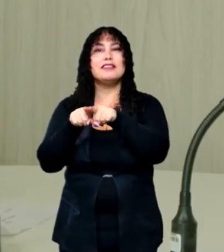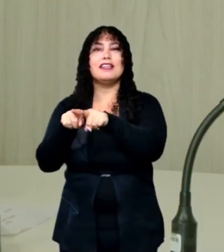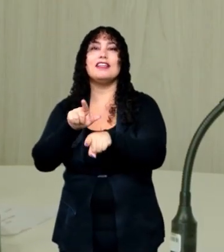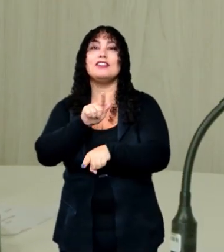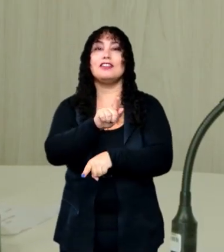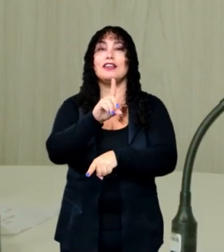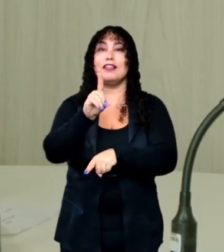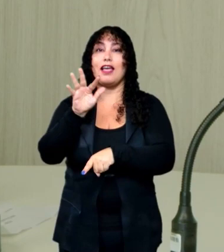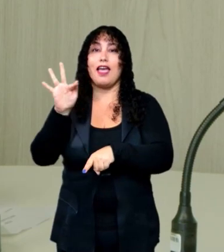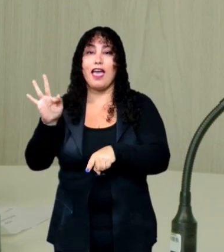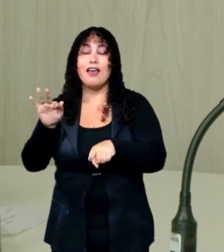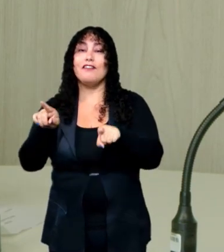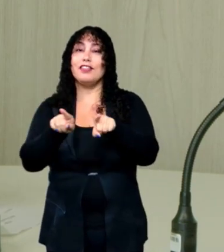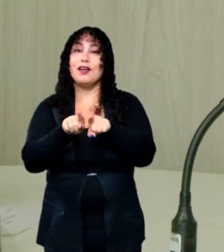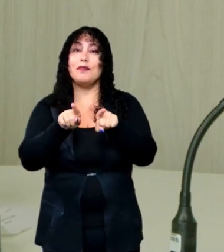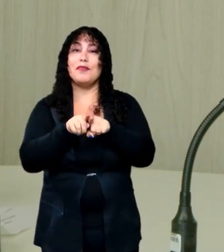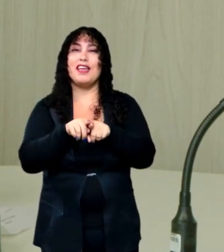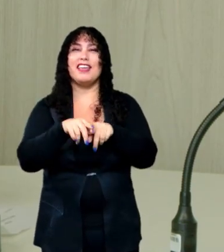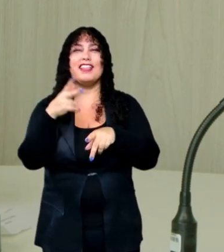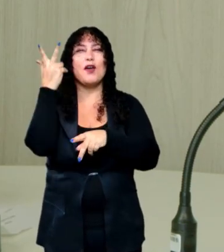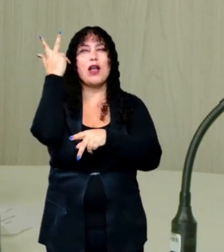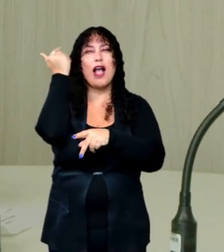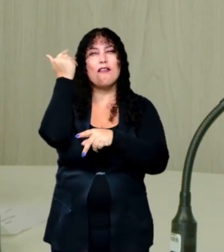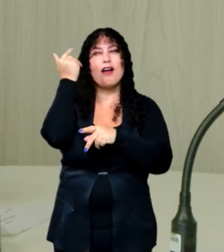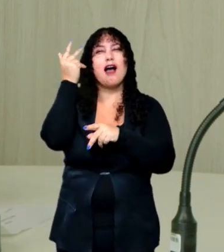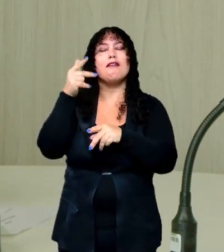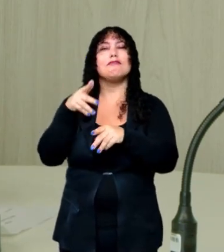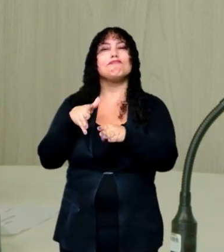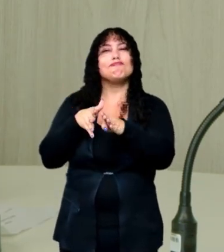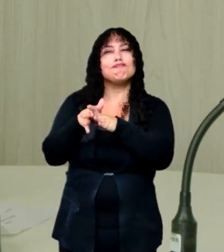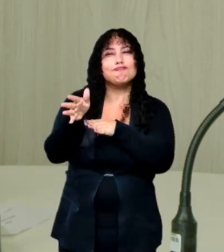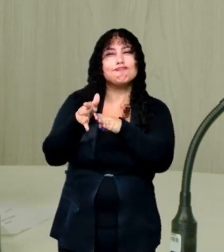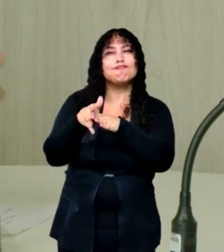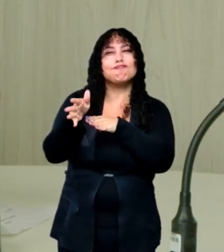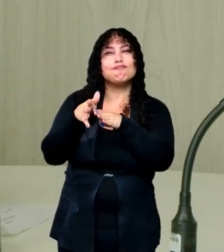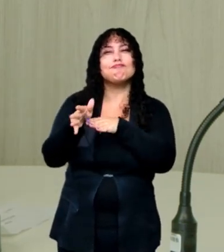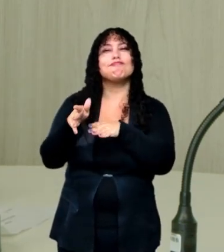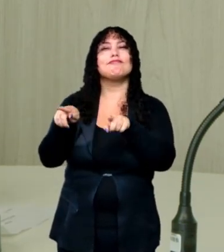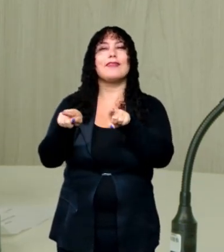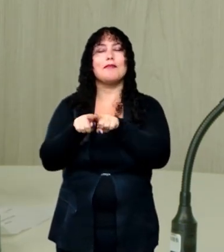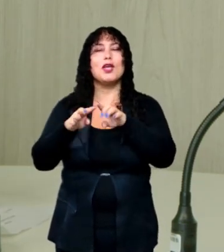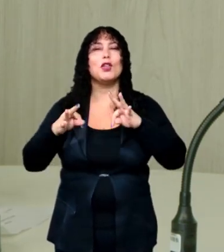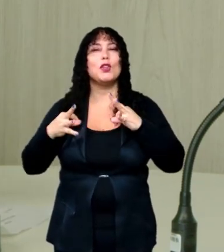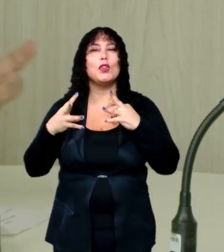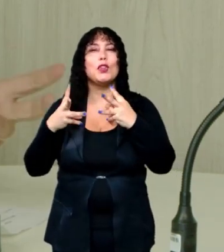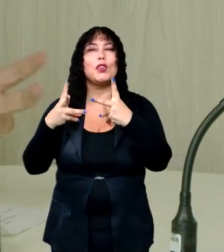e a ecoterapia que o Colégio Agrícola tem, né? Que ali já demonstra